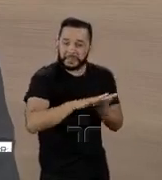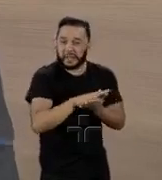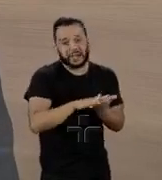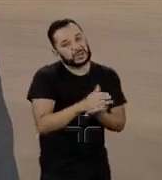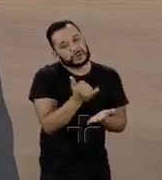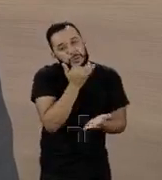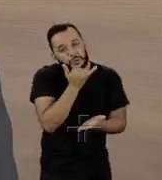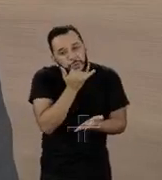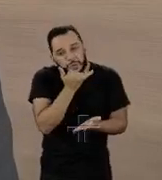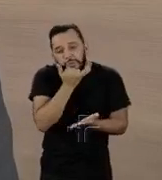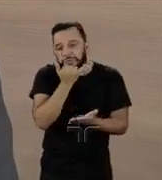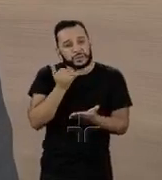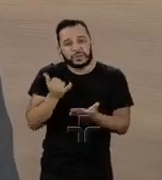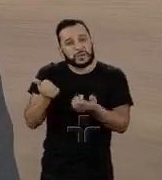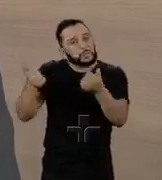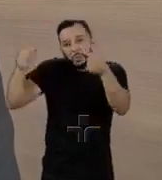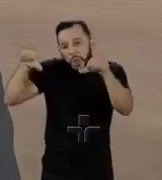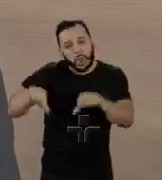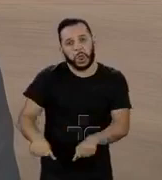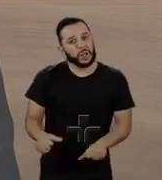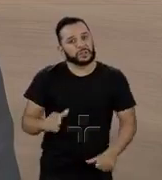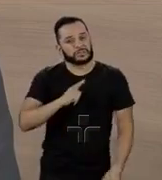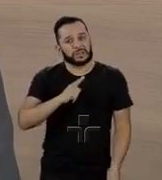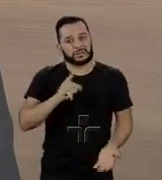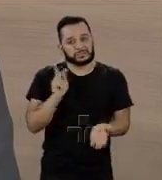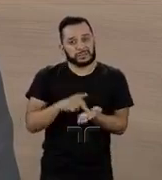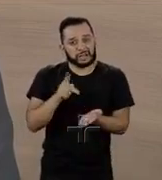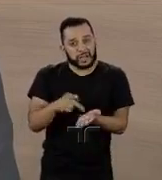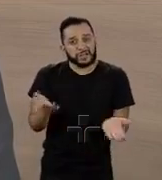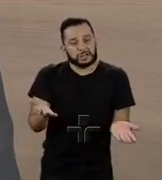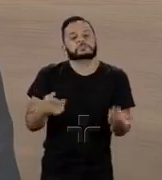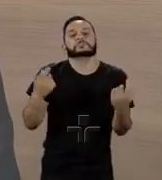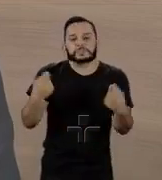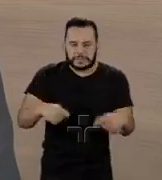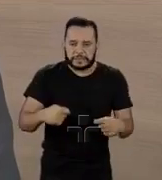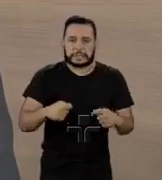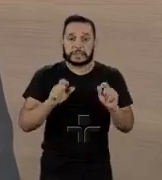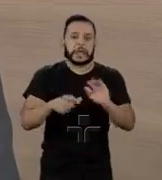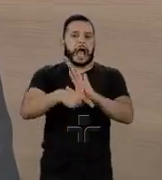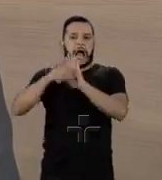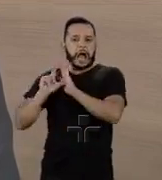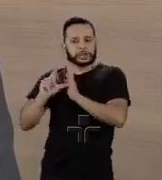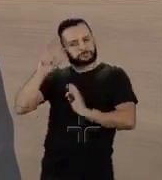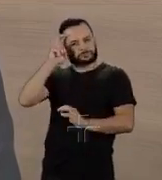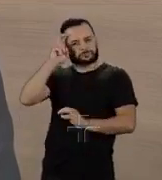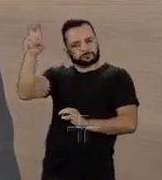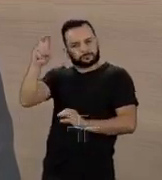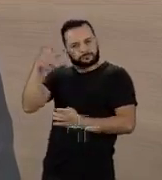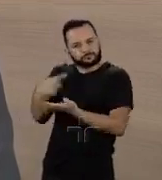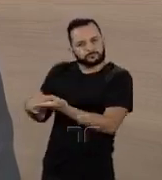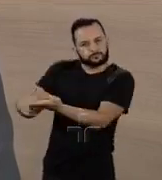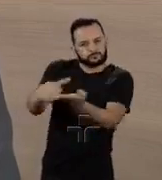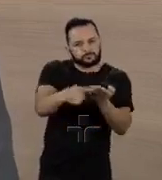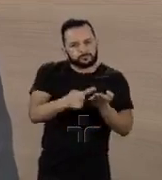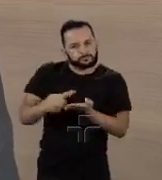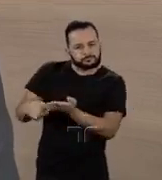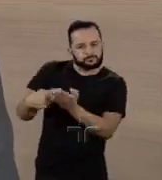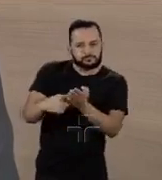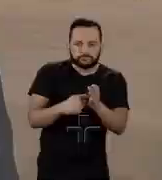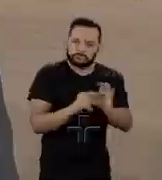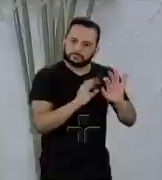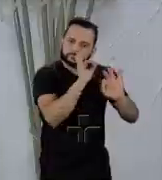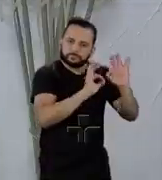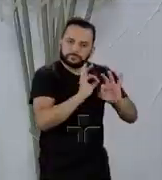consequências lastimáveis, né? Quer dizer, é uma operação que deve ser feita de uma maneira inteligente e que não deve